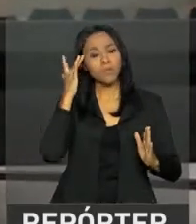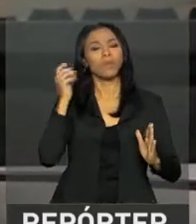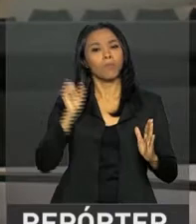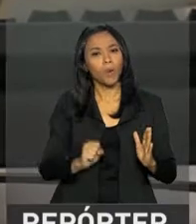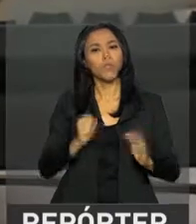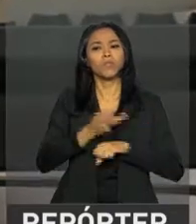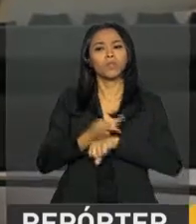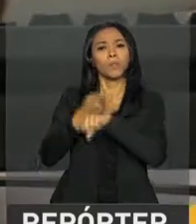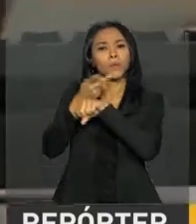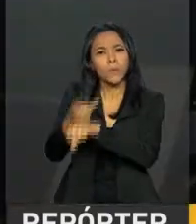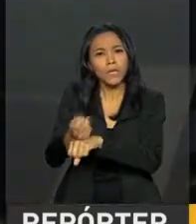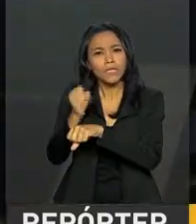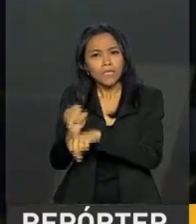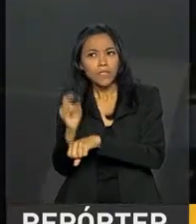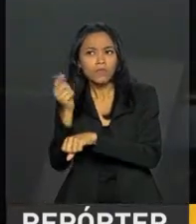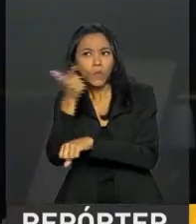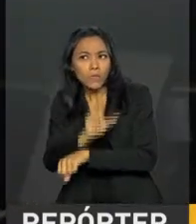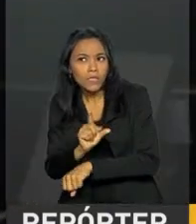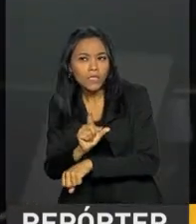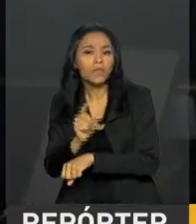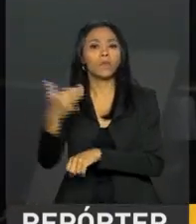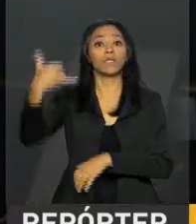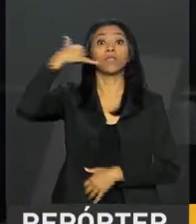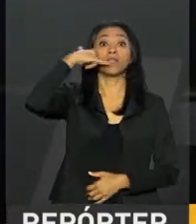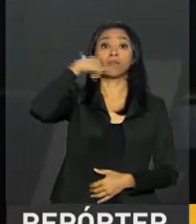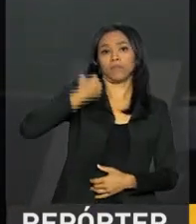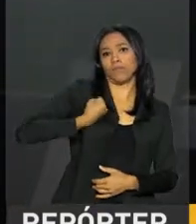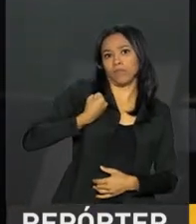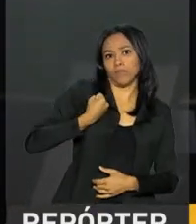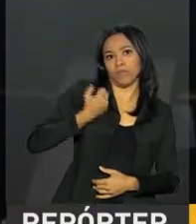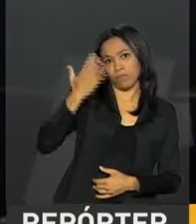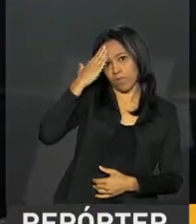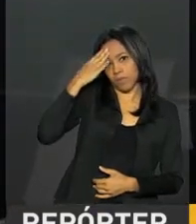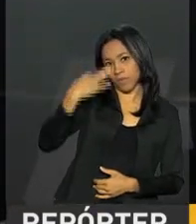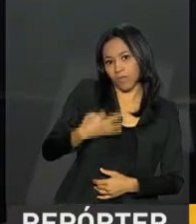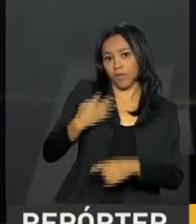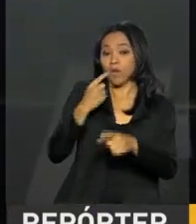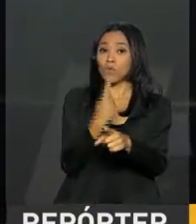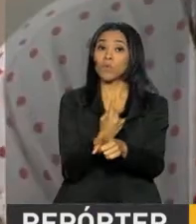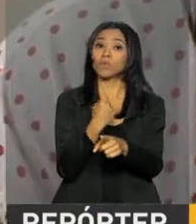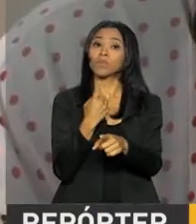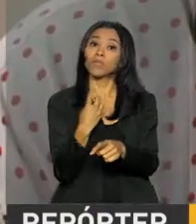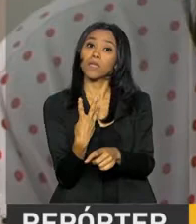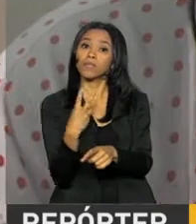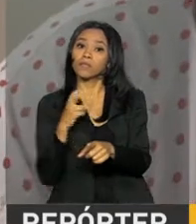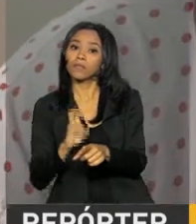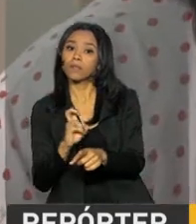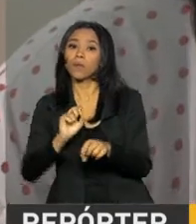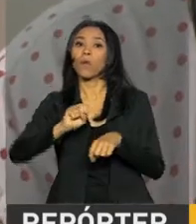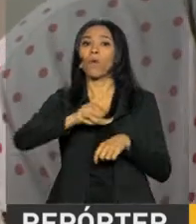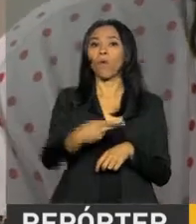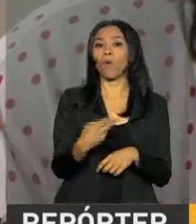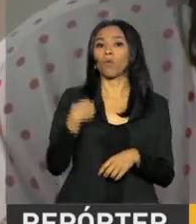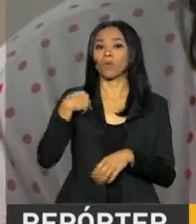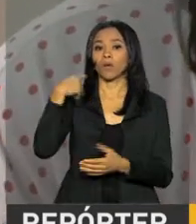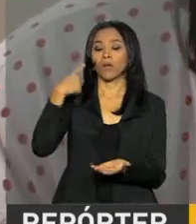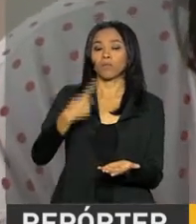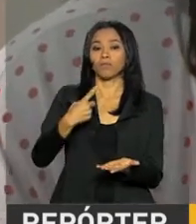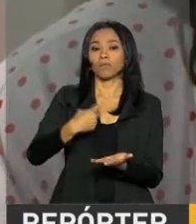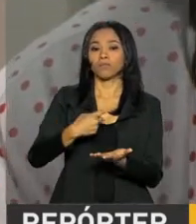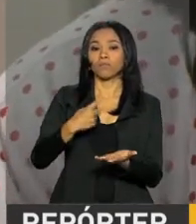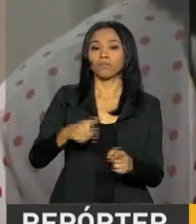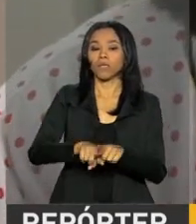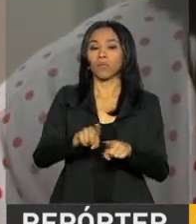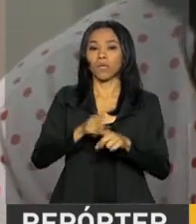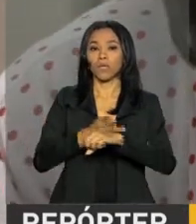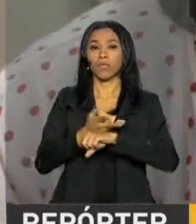o processo foi realizado ligando para a central de atendimento no número 135 ou agendando o atendimento pelo portal